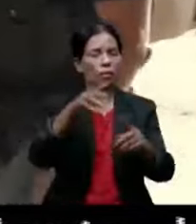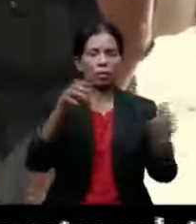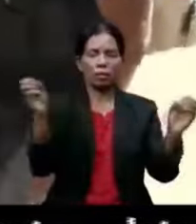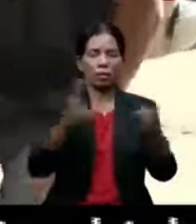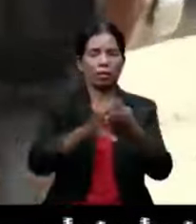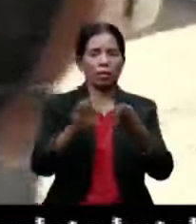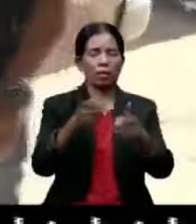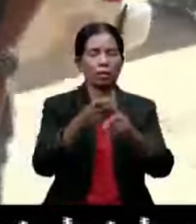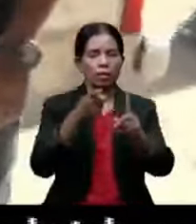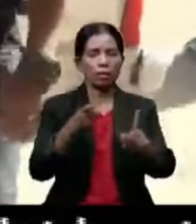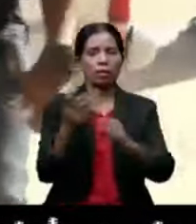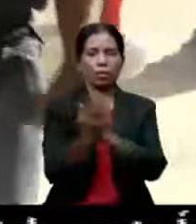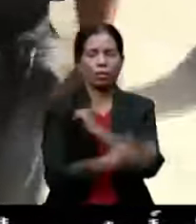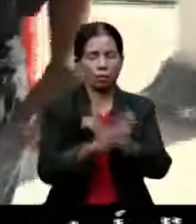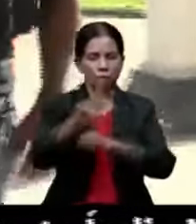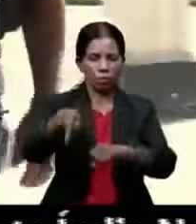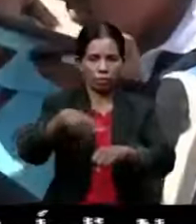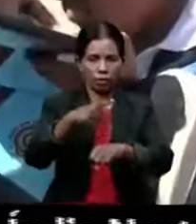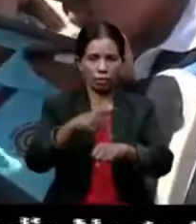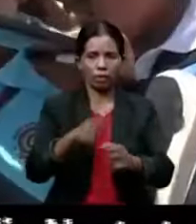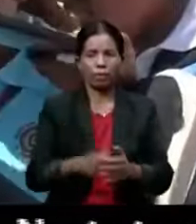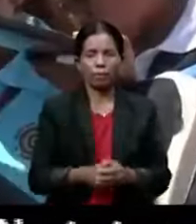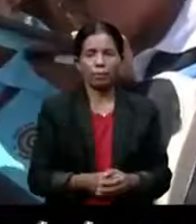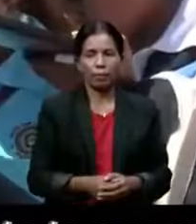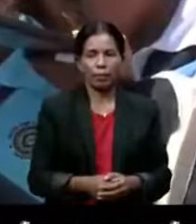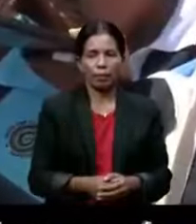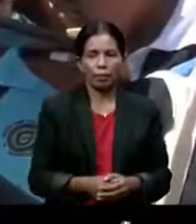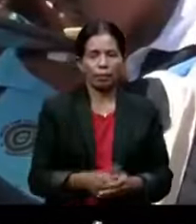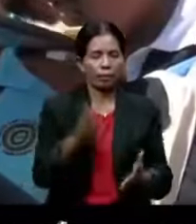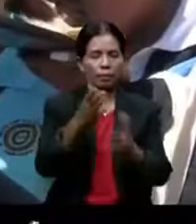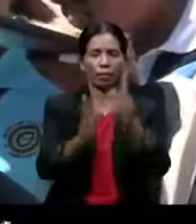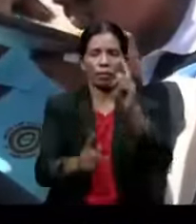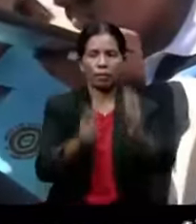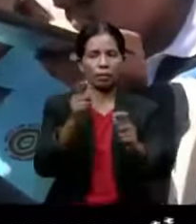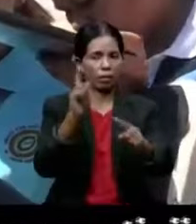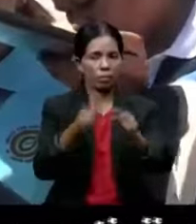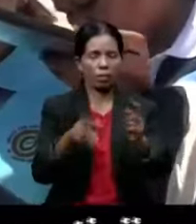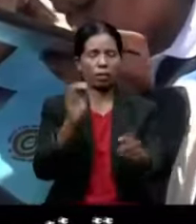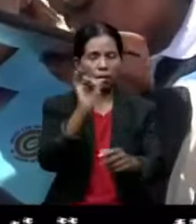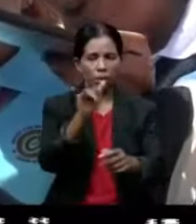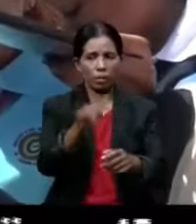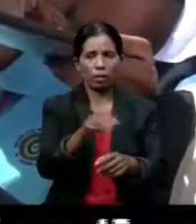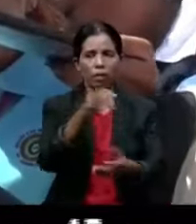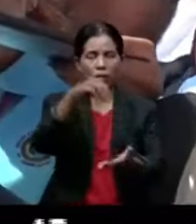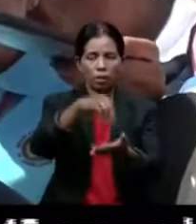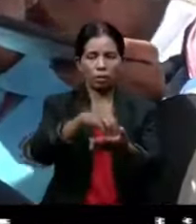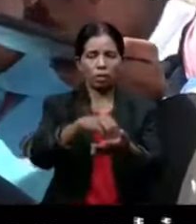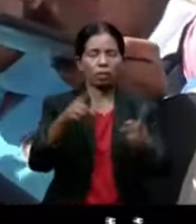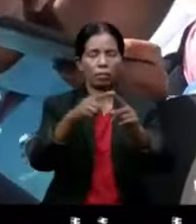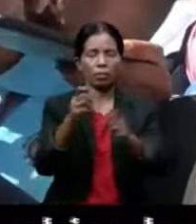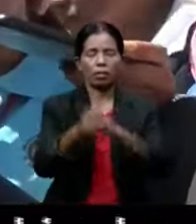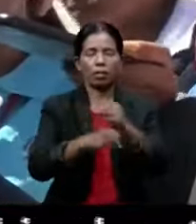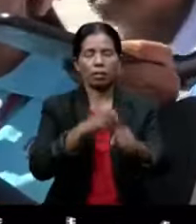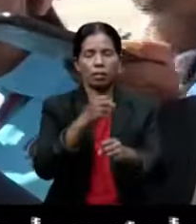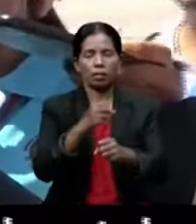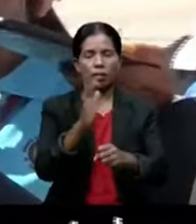pedido extradição russi nação Filipina. Diro formal via diplomático la tam, tribunal mos la bela aceita, per tau nia to otie 40 dias, depois mag